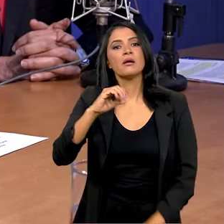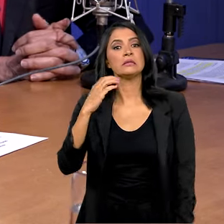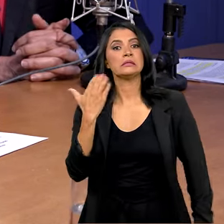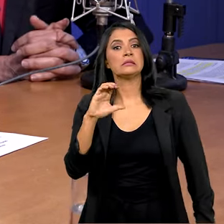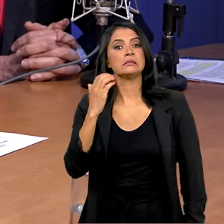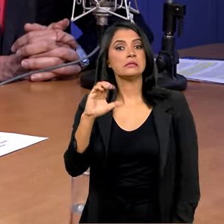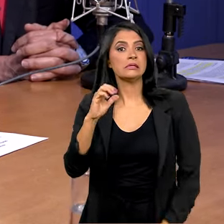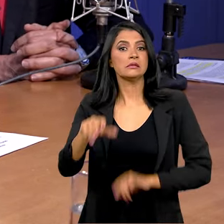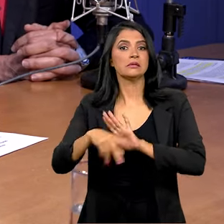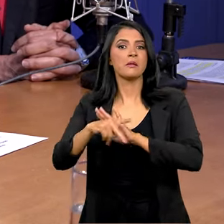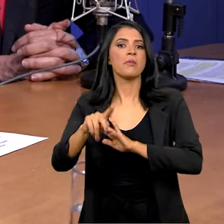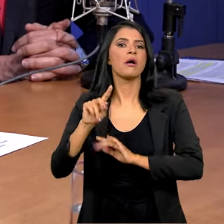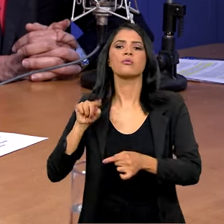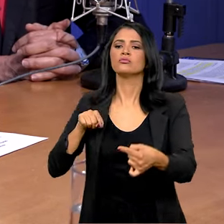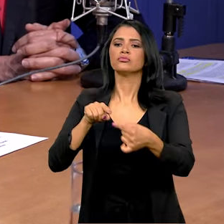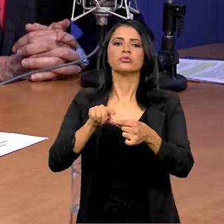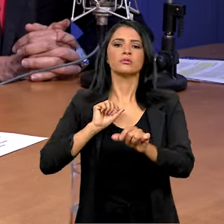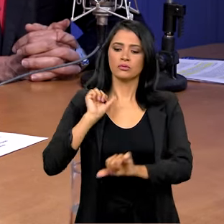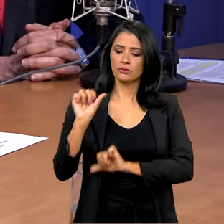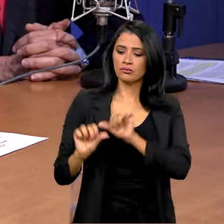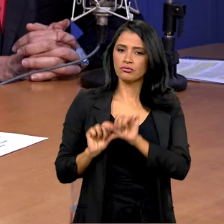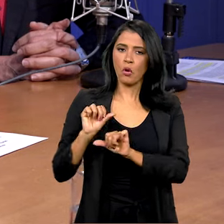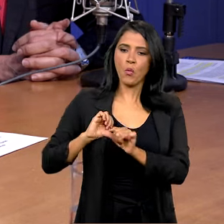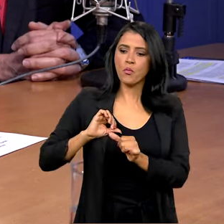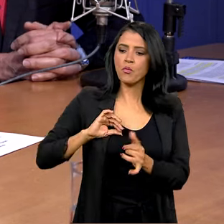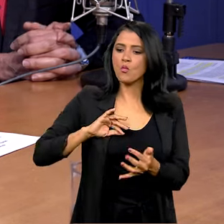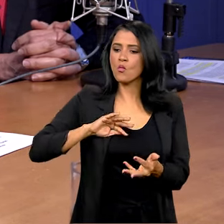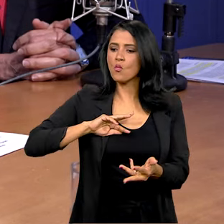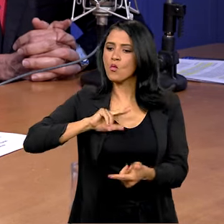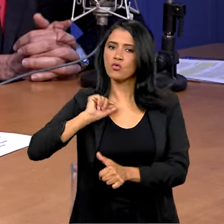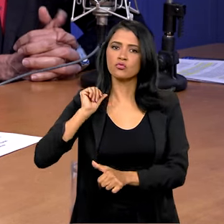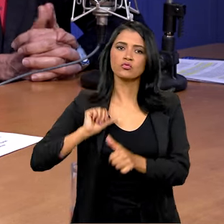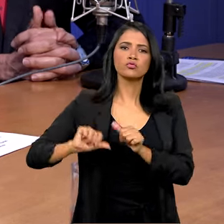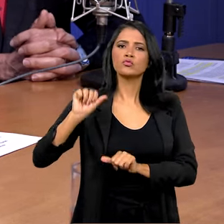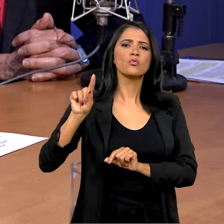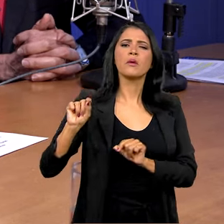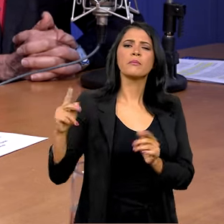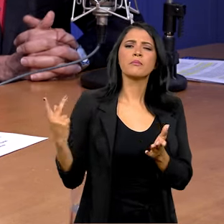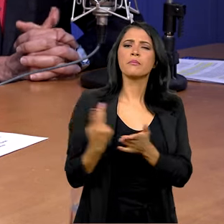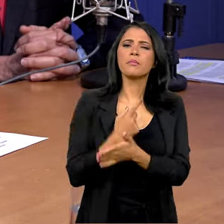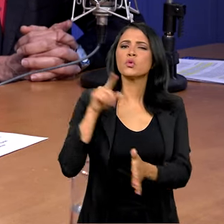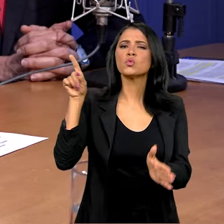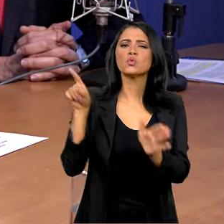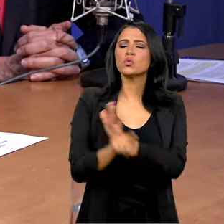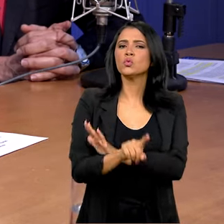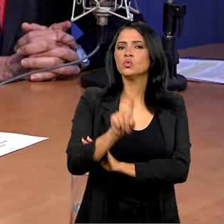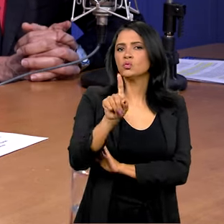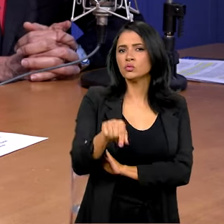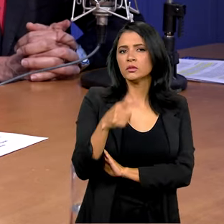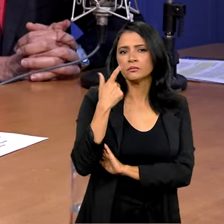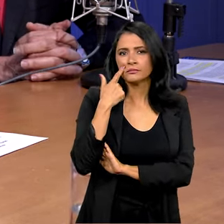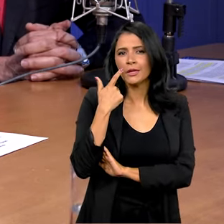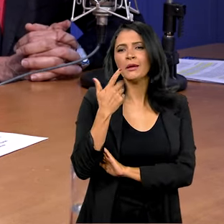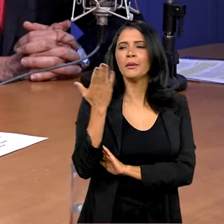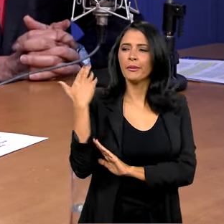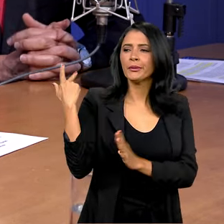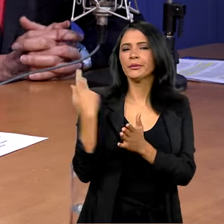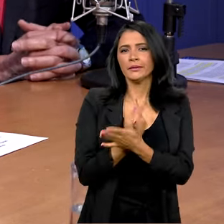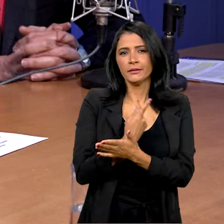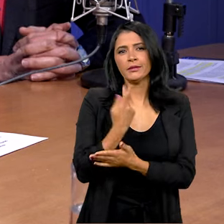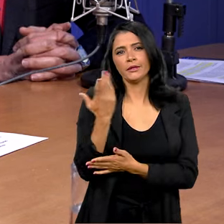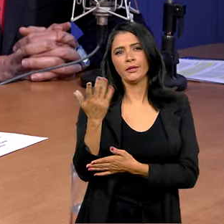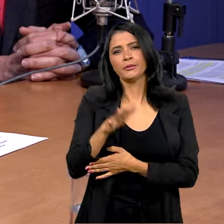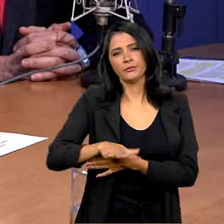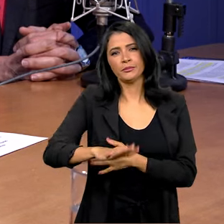Ciência para a transformação mundial e minha pergunta vai no seguinte sentido depois de tudo que nós passamos